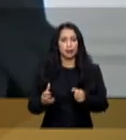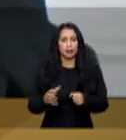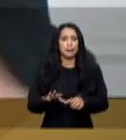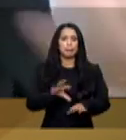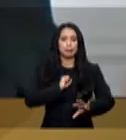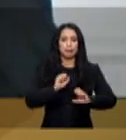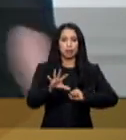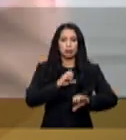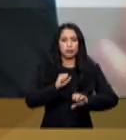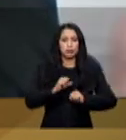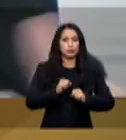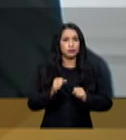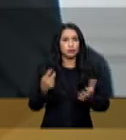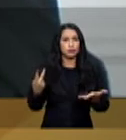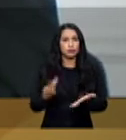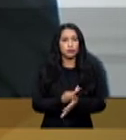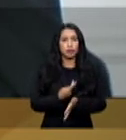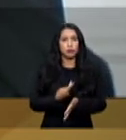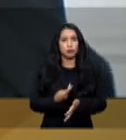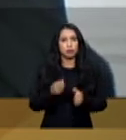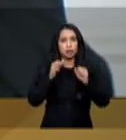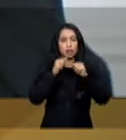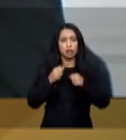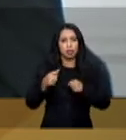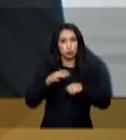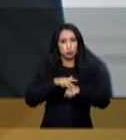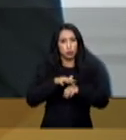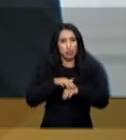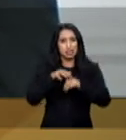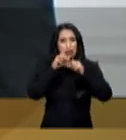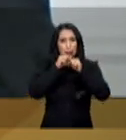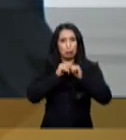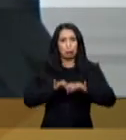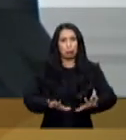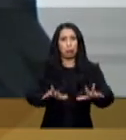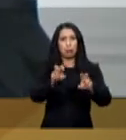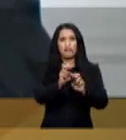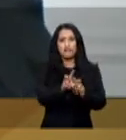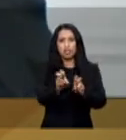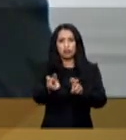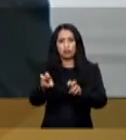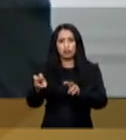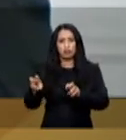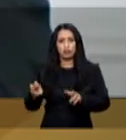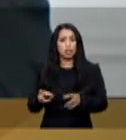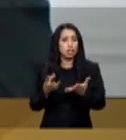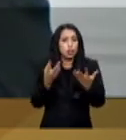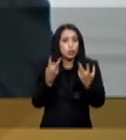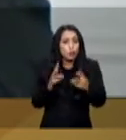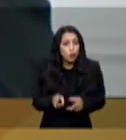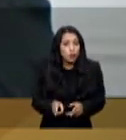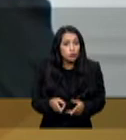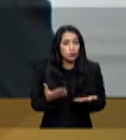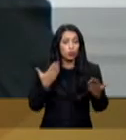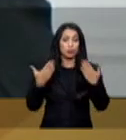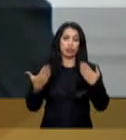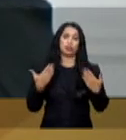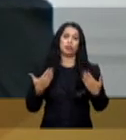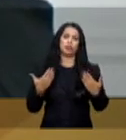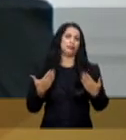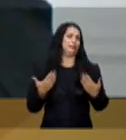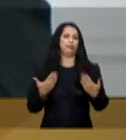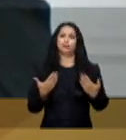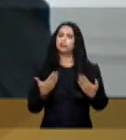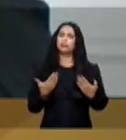alguém que cause uma epidemia mediante a propagação de germes patogênicos. Então, não há, ao meu ver,